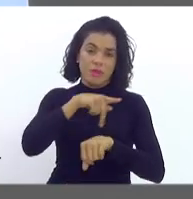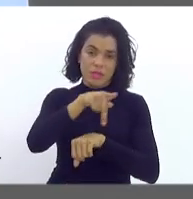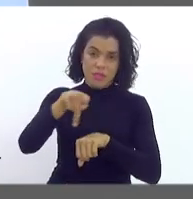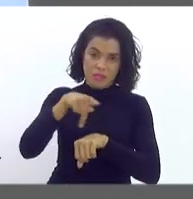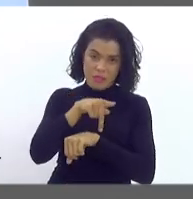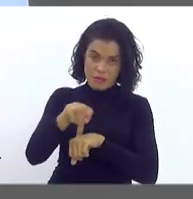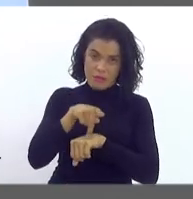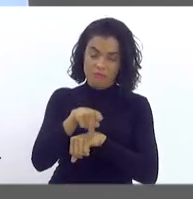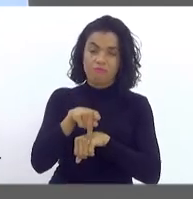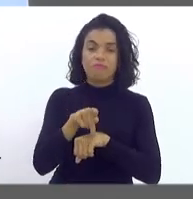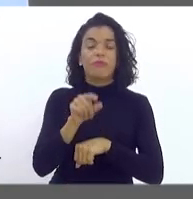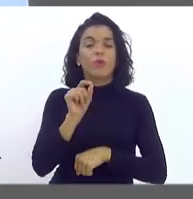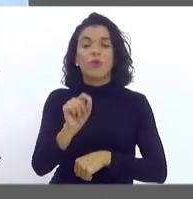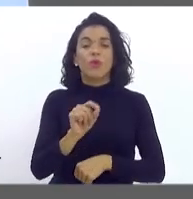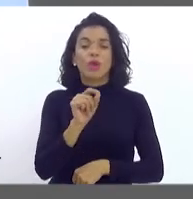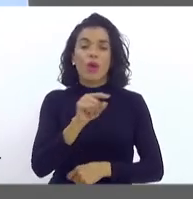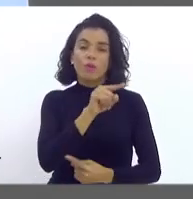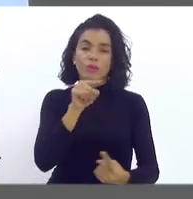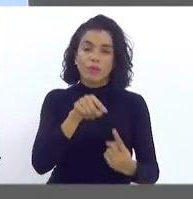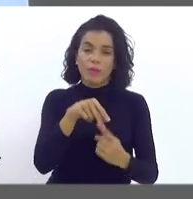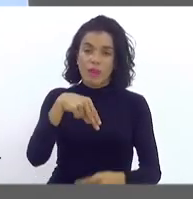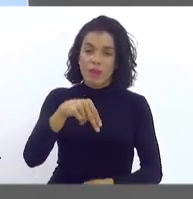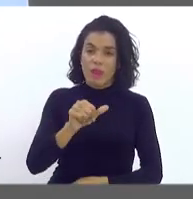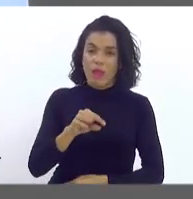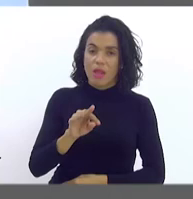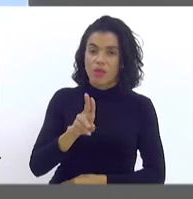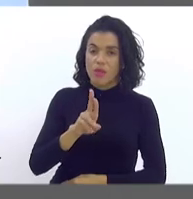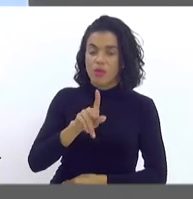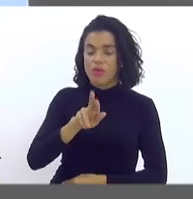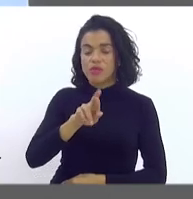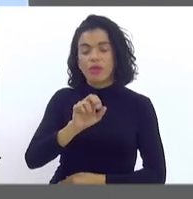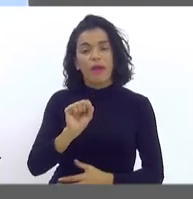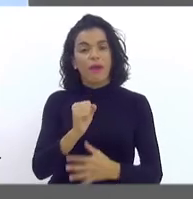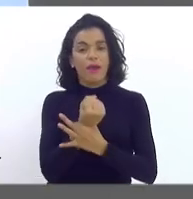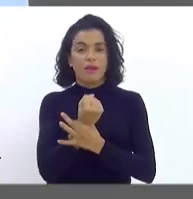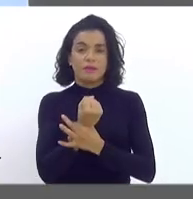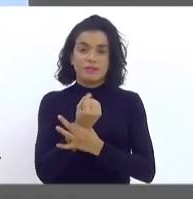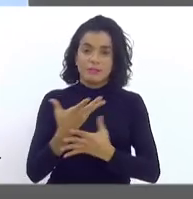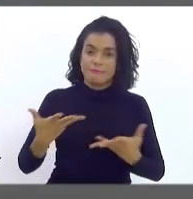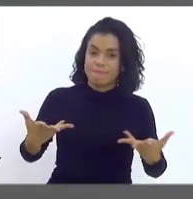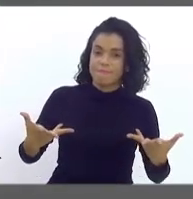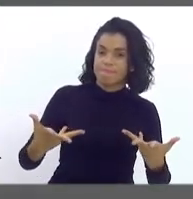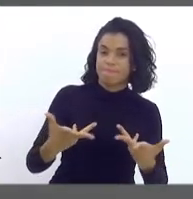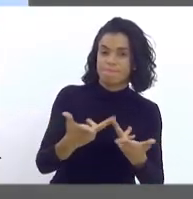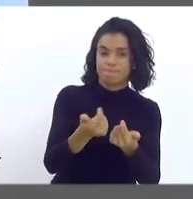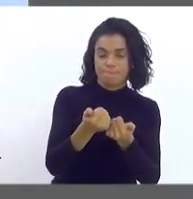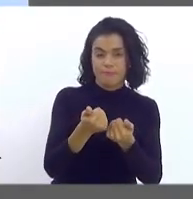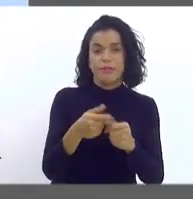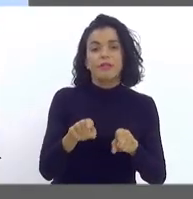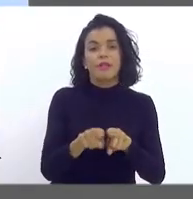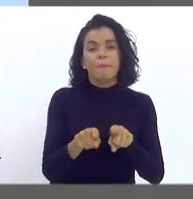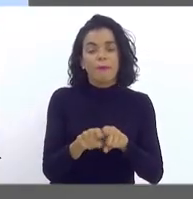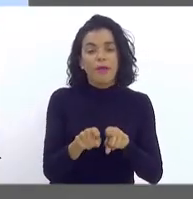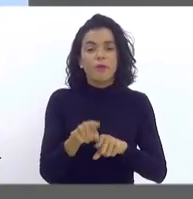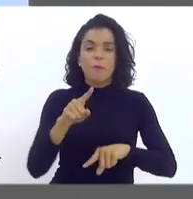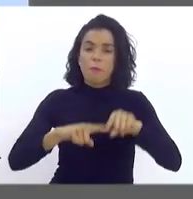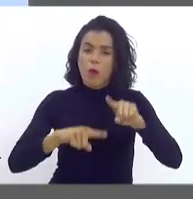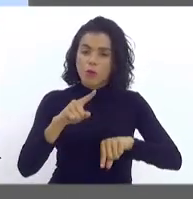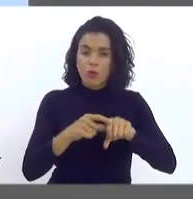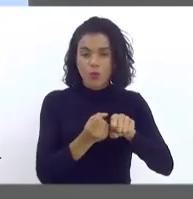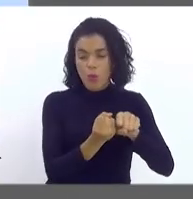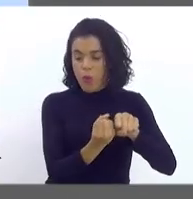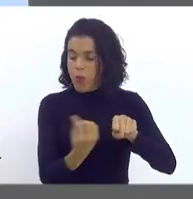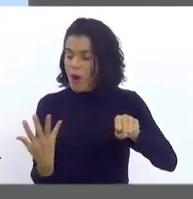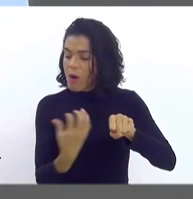Natos é sempre ter a qualidade do seu fornecimento, o atendimento dos clientes, eles possam ter a garantia de receber o seu produto